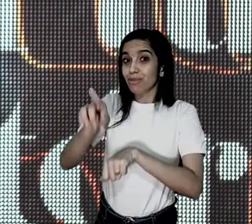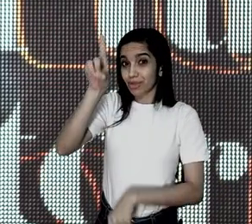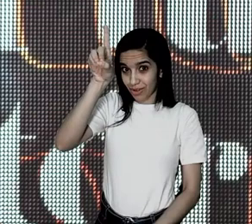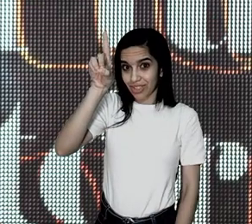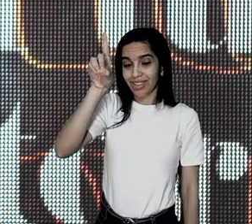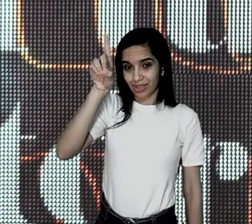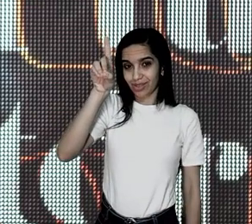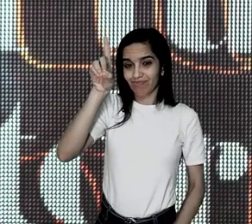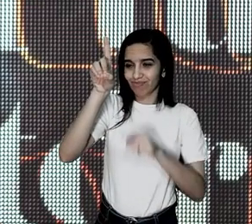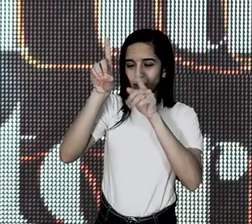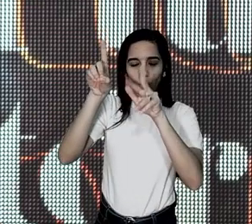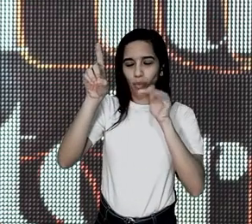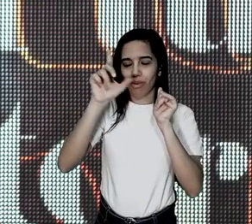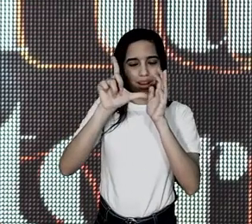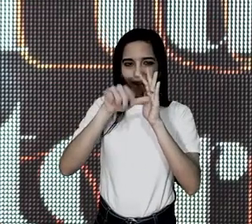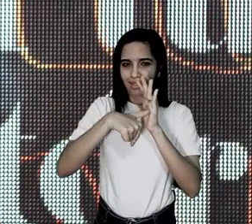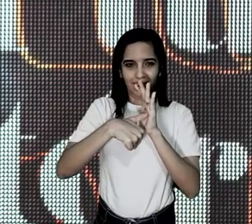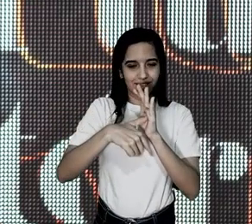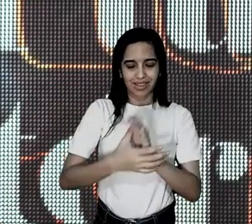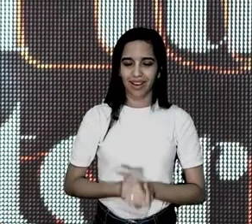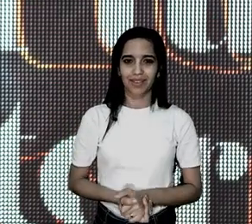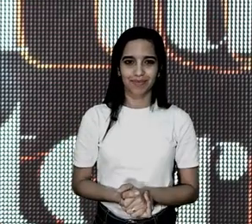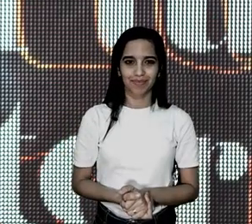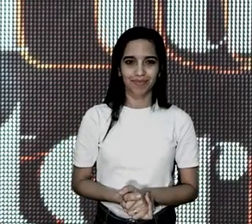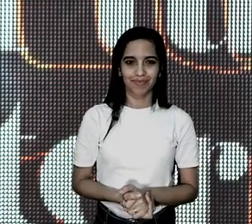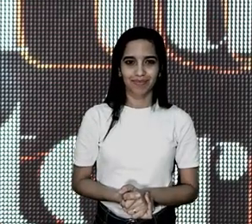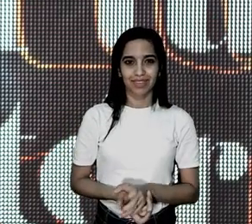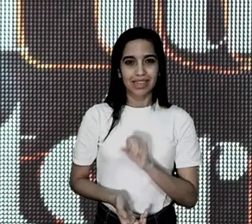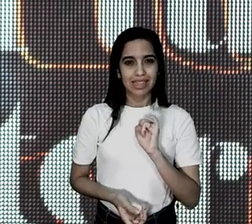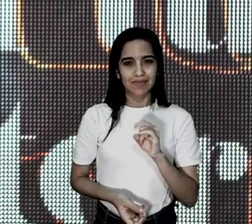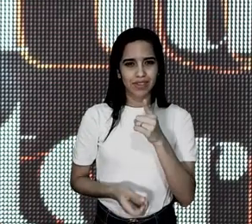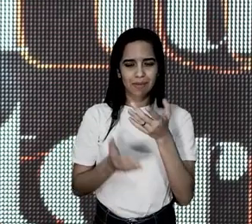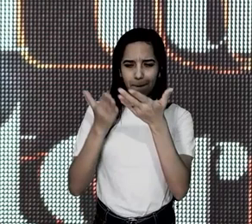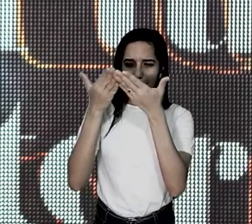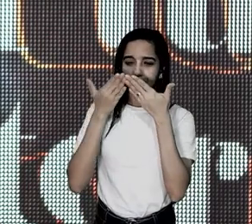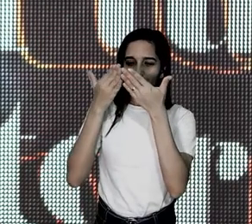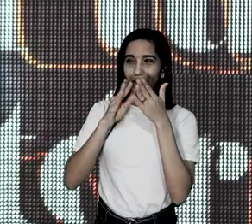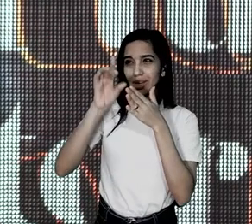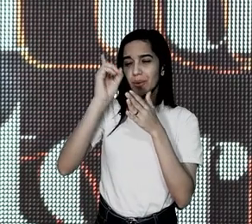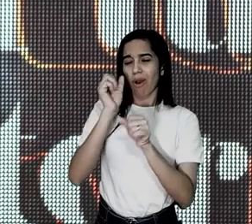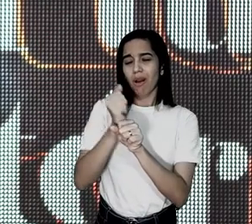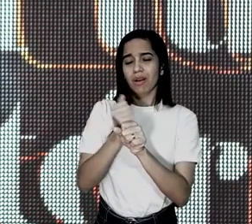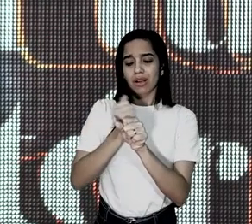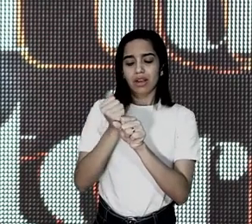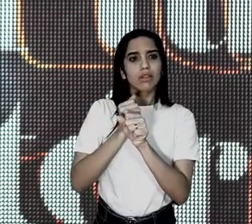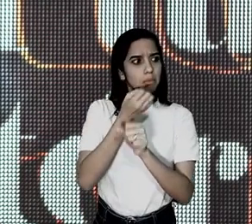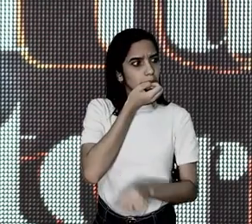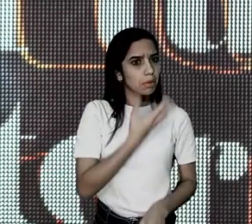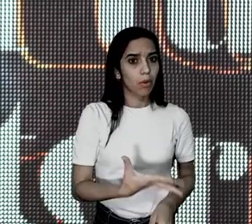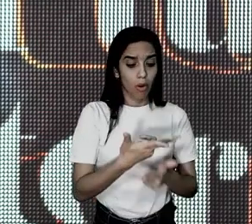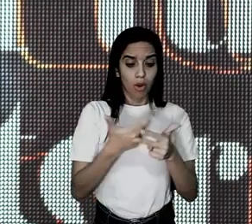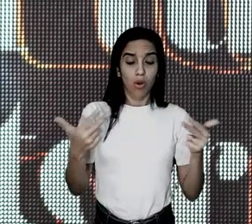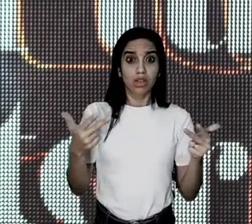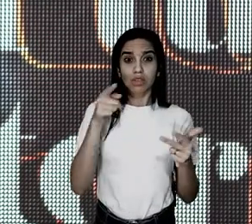perfeito de Deus, Ele nunca se atrasa. Se algo que você está pedindo a Deus há anos, legítimo, ou